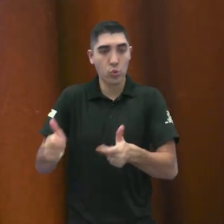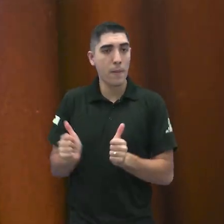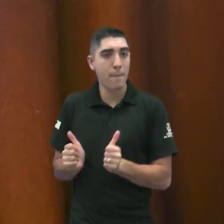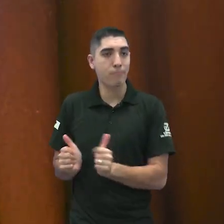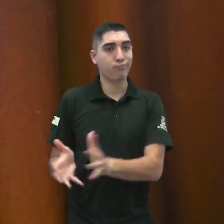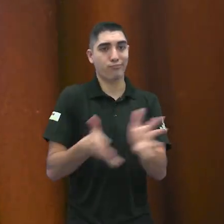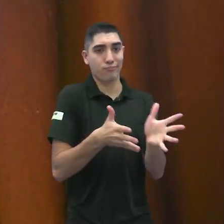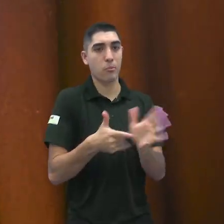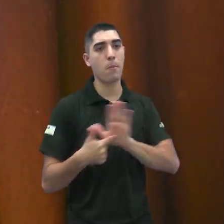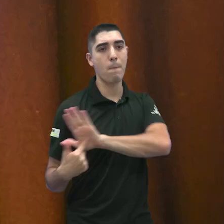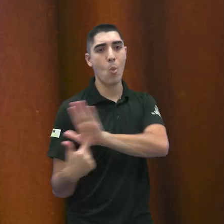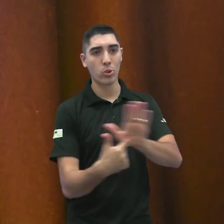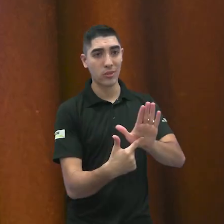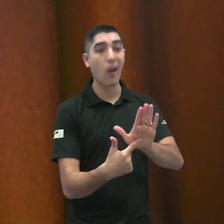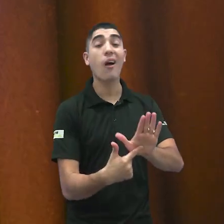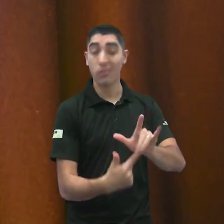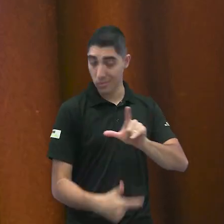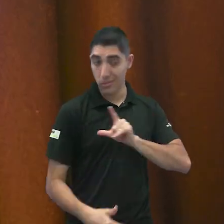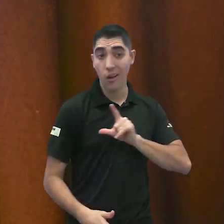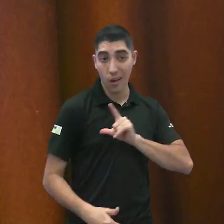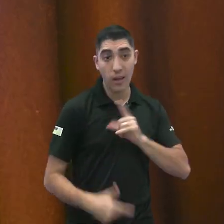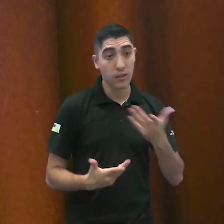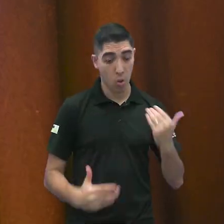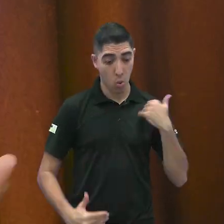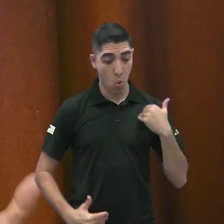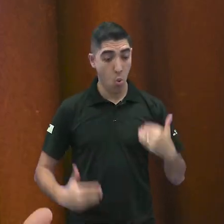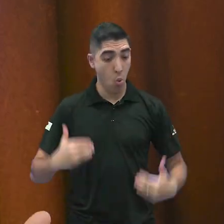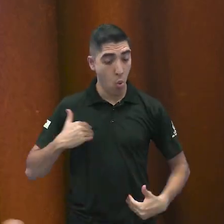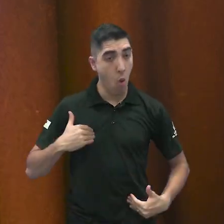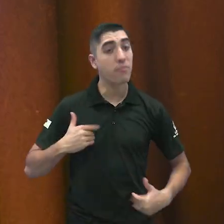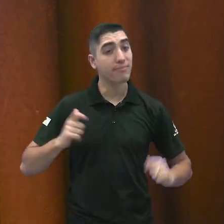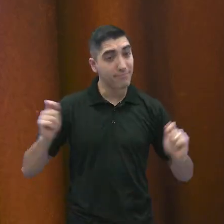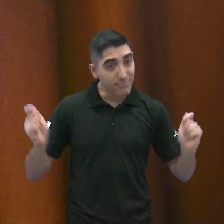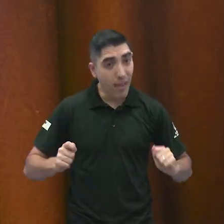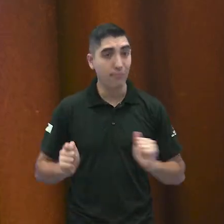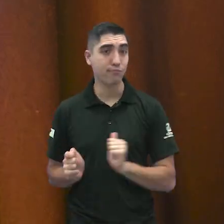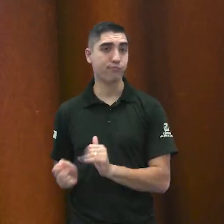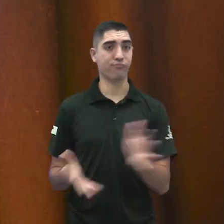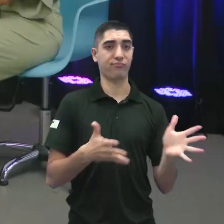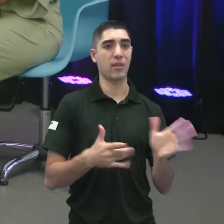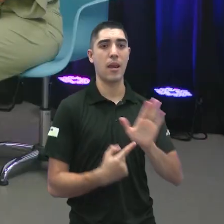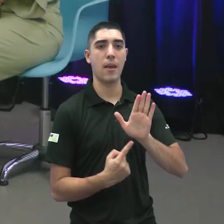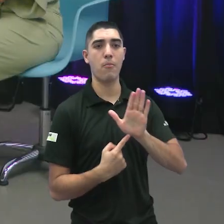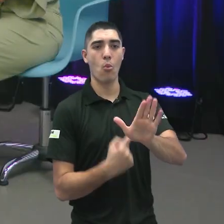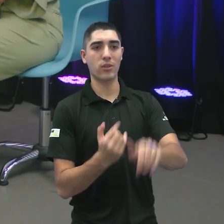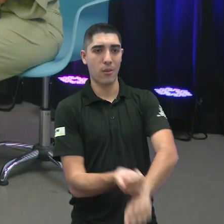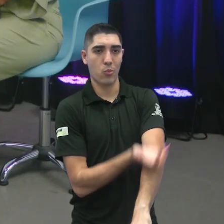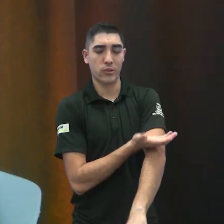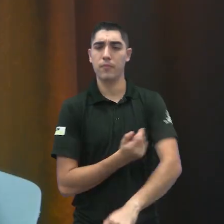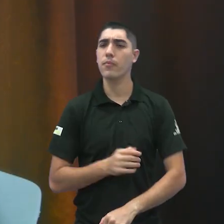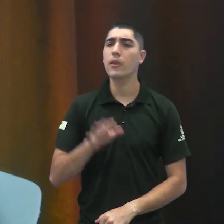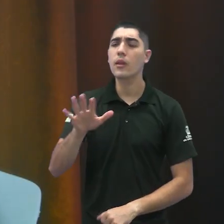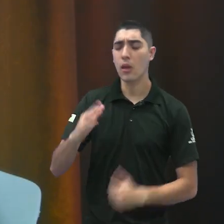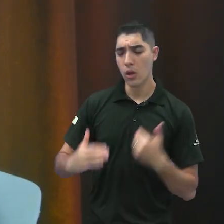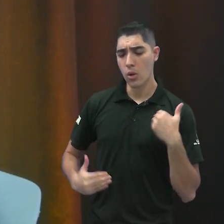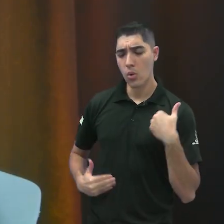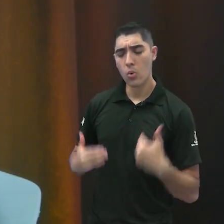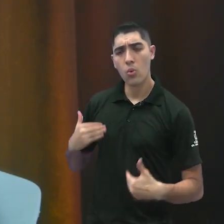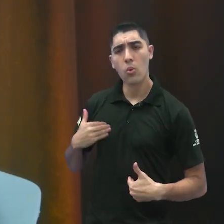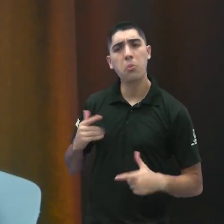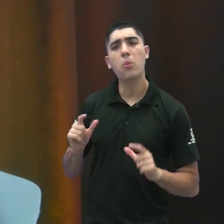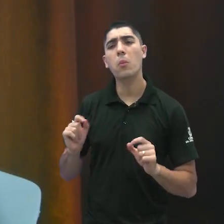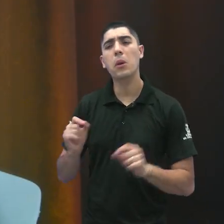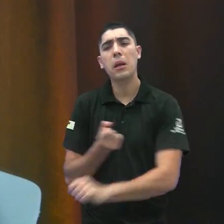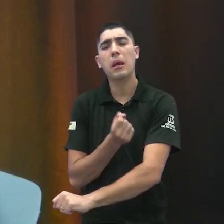tem intrínseco todas essas emoções. Então, o corpo fala através das emoções. E quais são as consequências do nosso